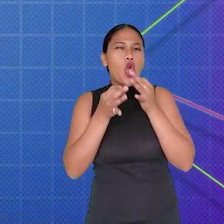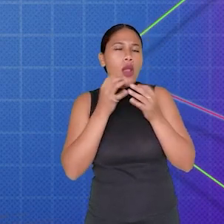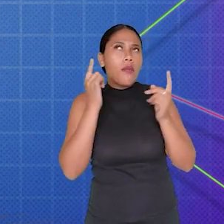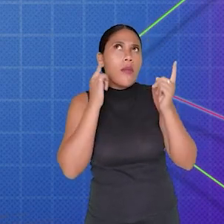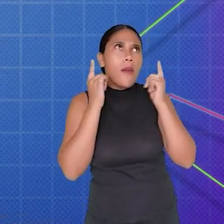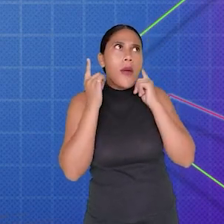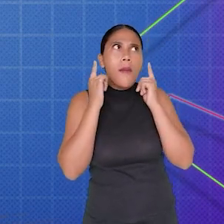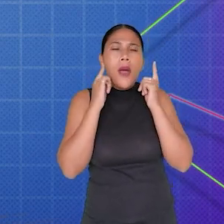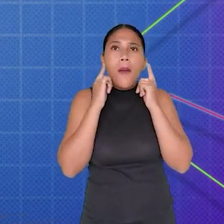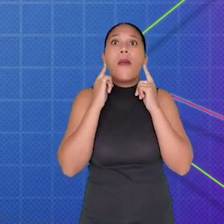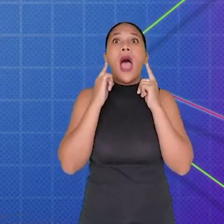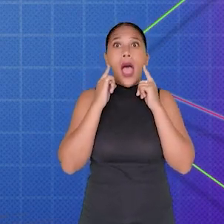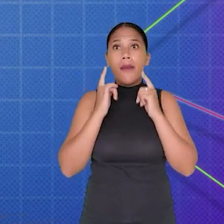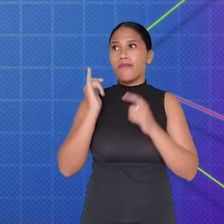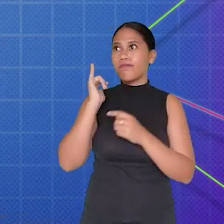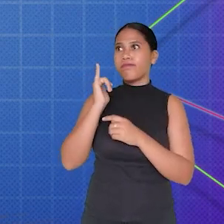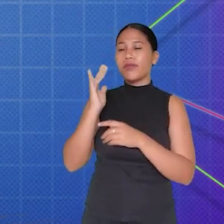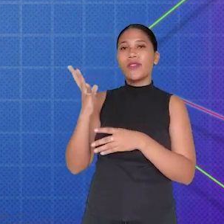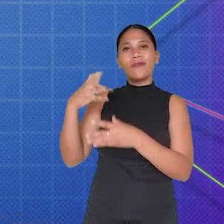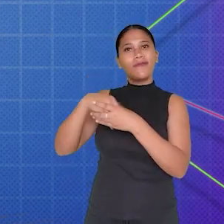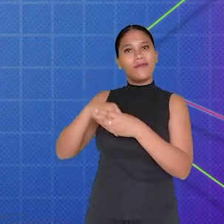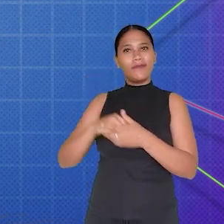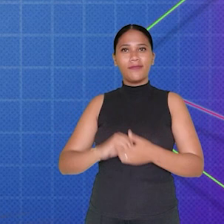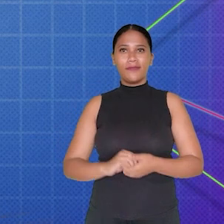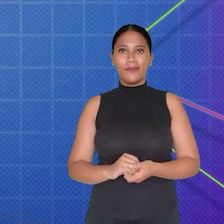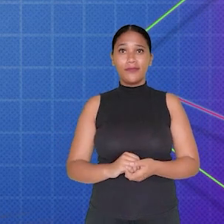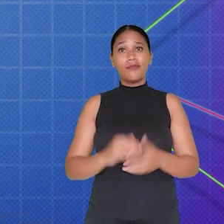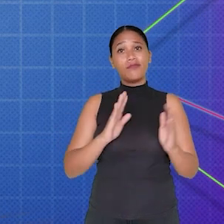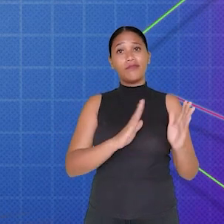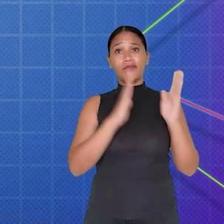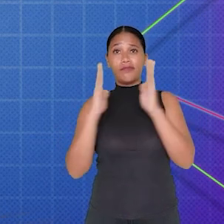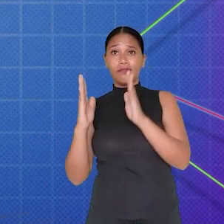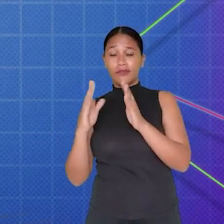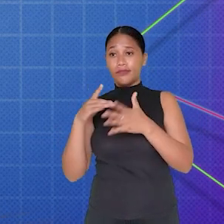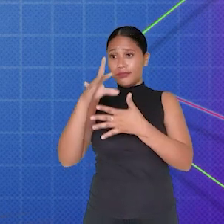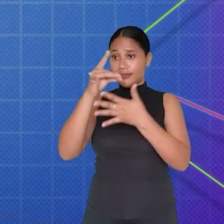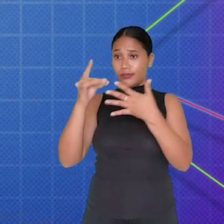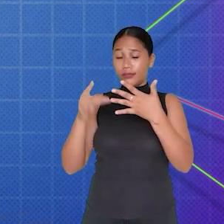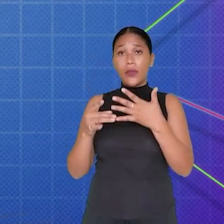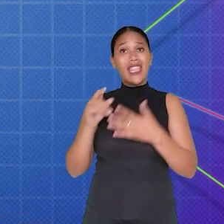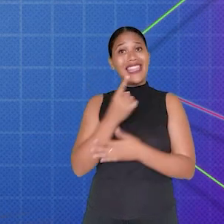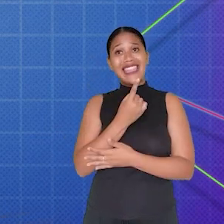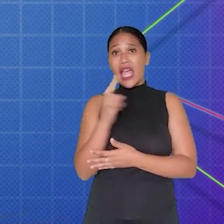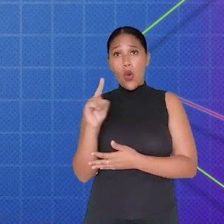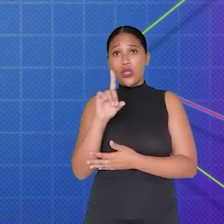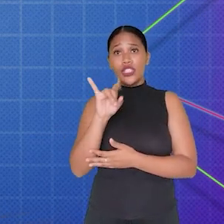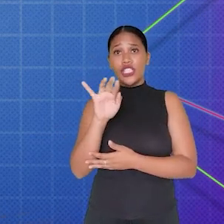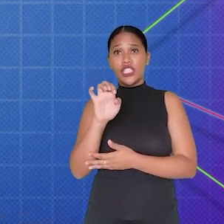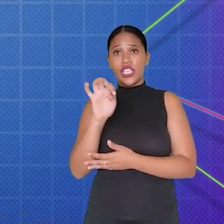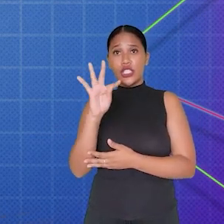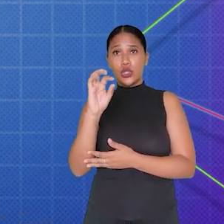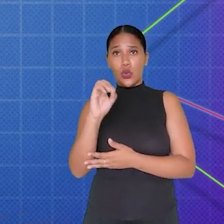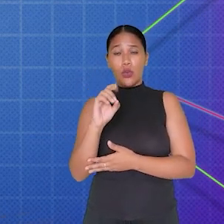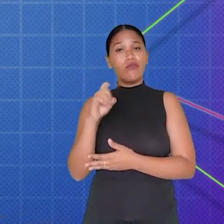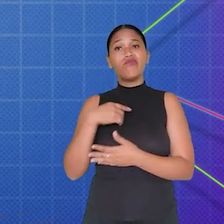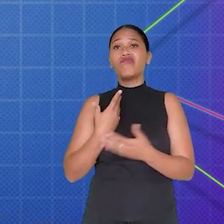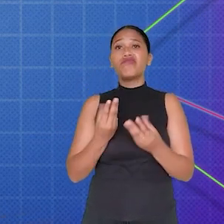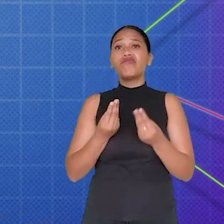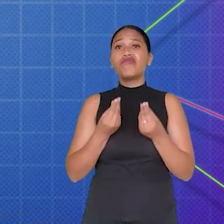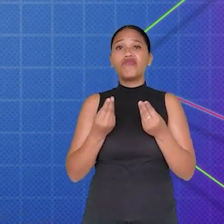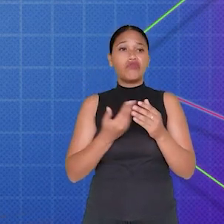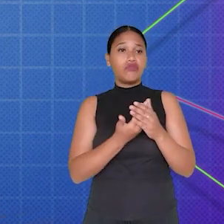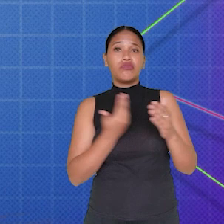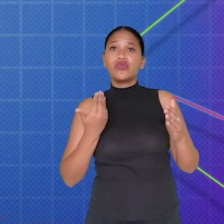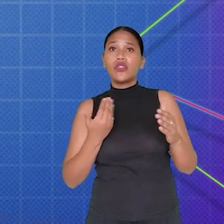e efeitos sonoros, que fazem parte da narrativa e da jogabilidade do jogo. Por outro lado, os elementos não diegéticos são aqueles que